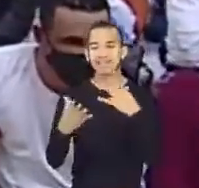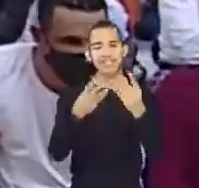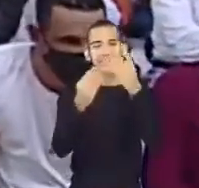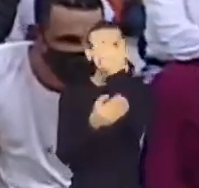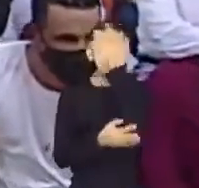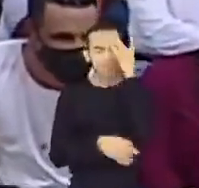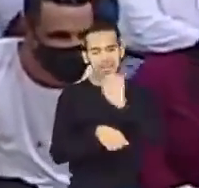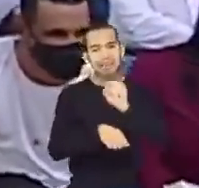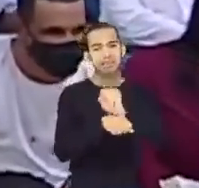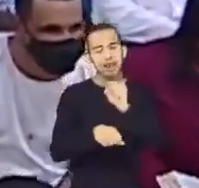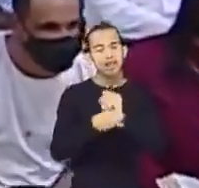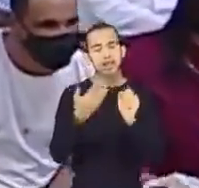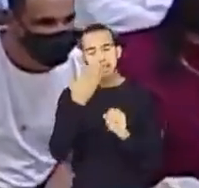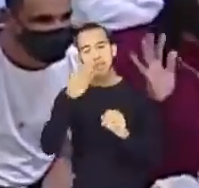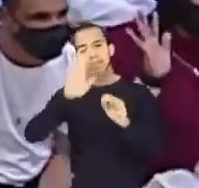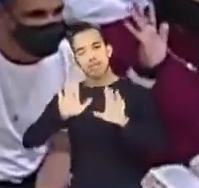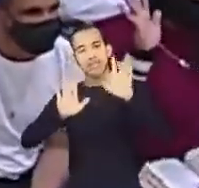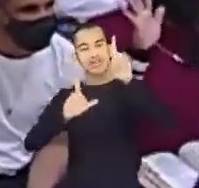esperando pela promessa de Deus.